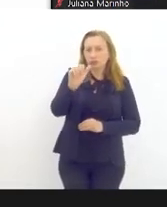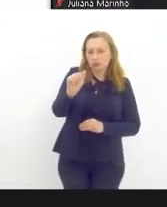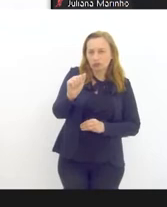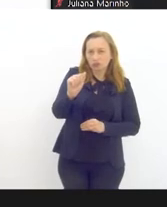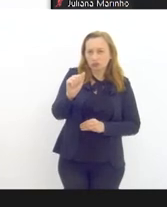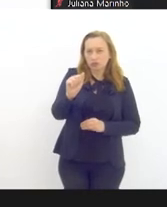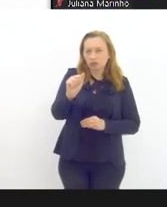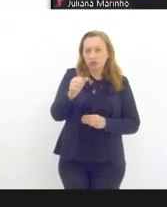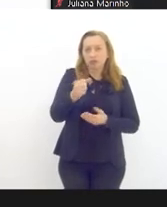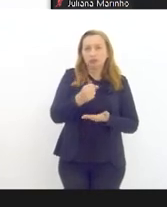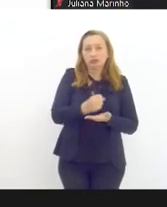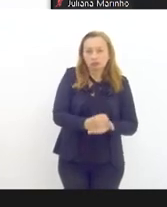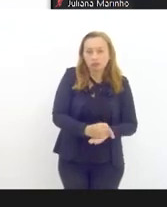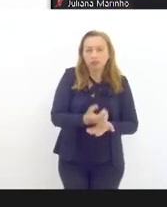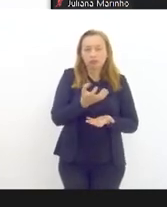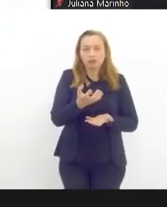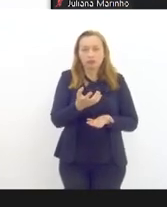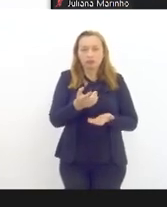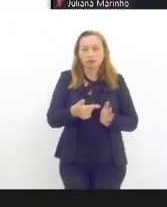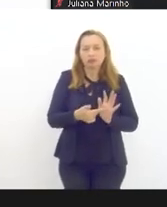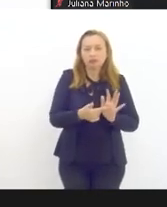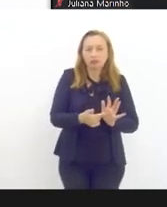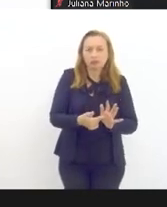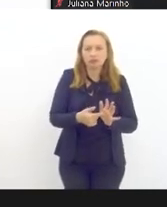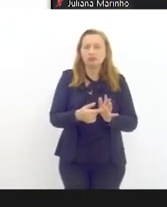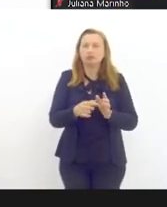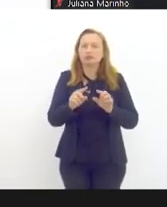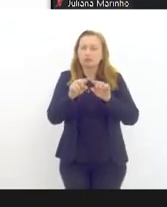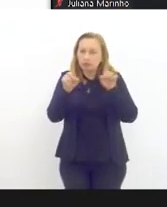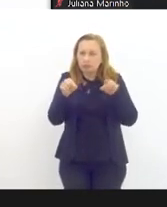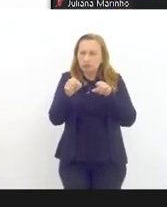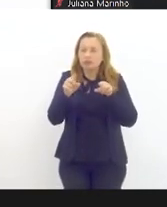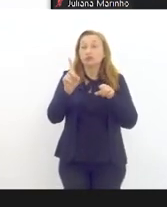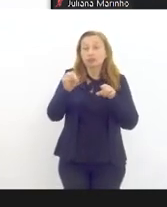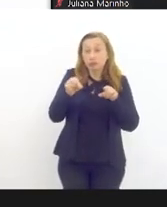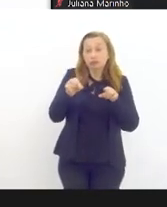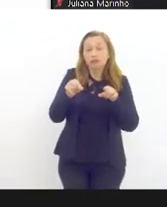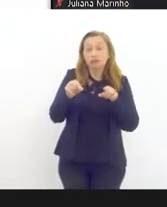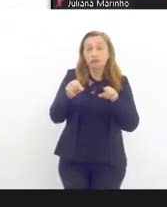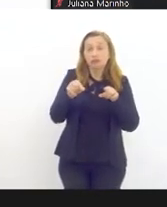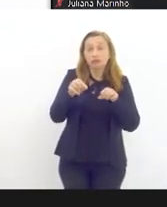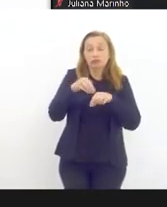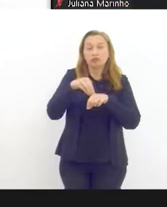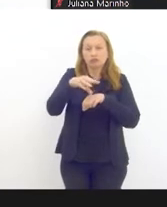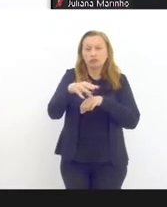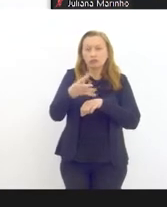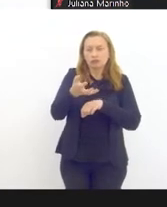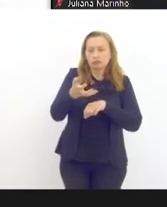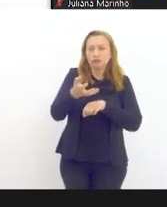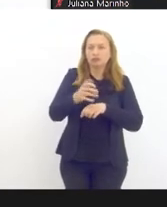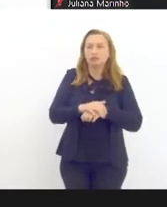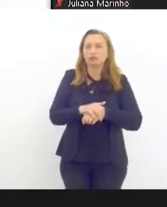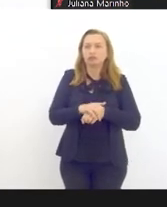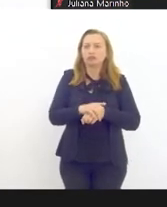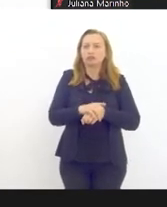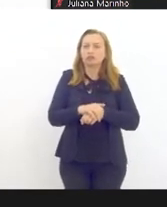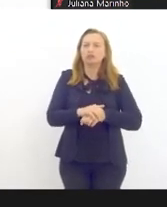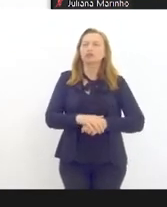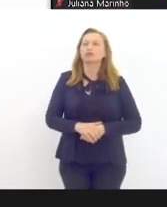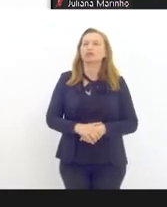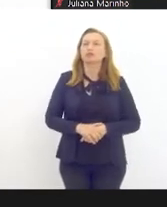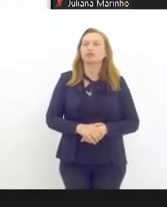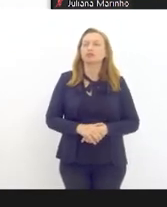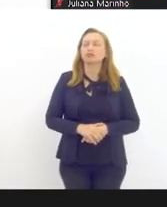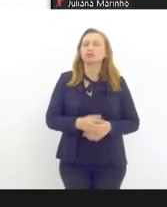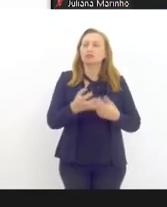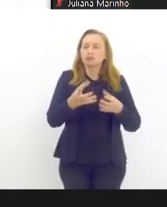o peso que a gente quer colocar. E cada coisa dentro do parênteses é um indicador, um indicador que a gente quer ter interno, é um critério interno. Então,